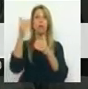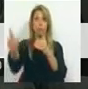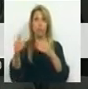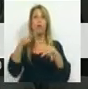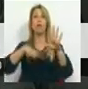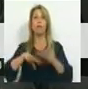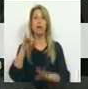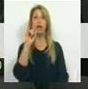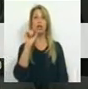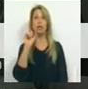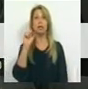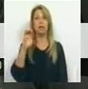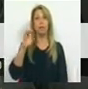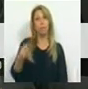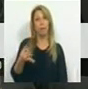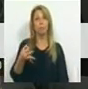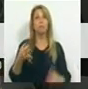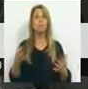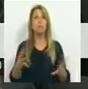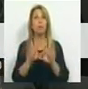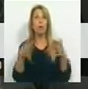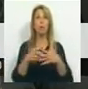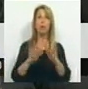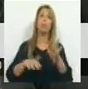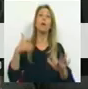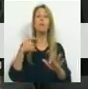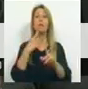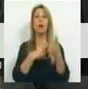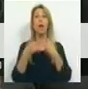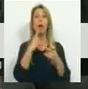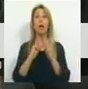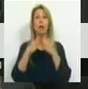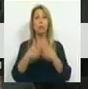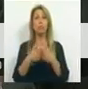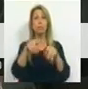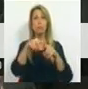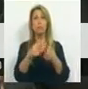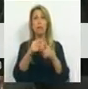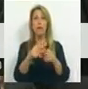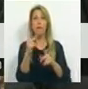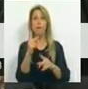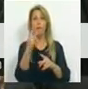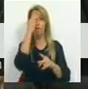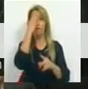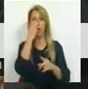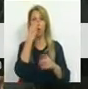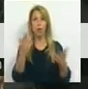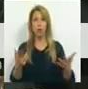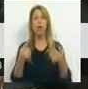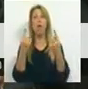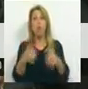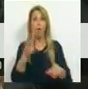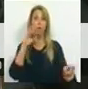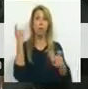auditoria externa feita pelo IGCP. E na Comissão Parlamentar de Inquérito dos Estaleiros Navais de Viana do Castelo, existiu uma auditoria externa